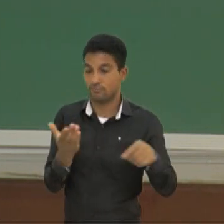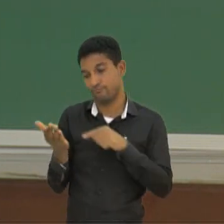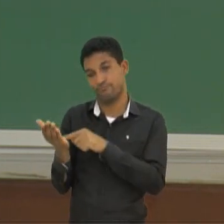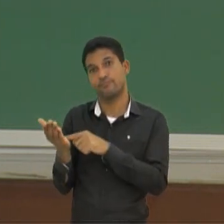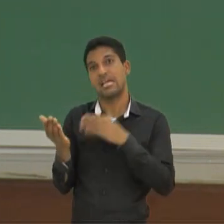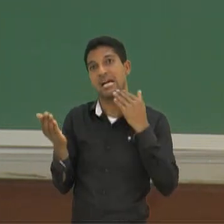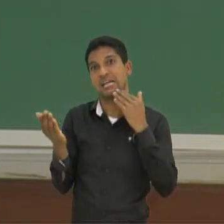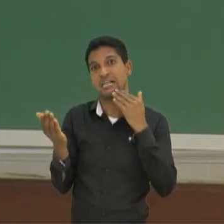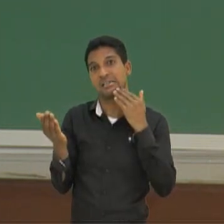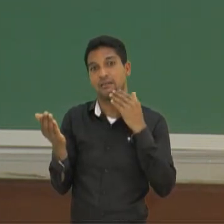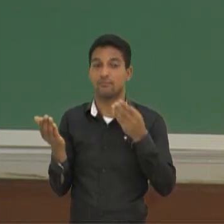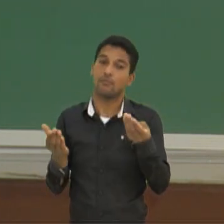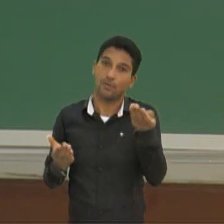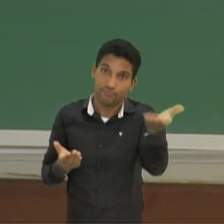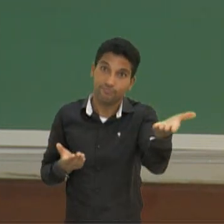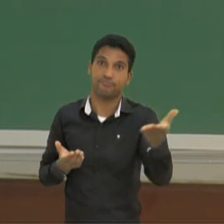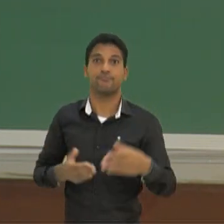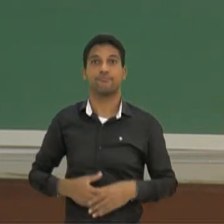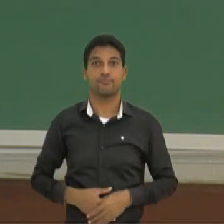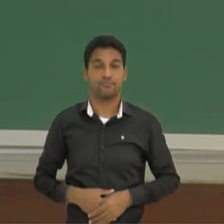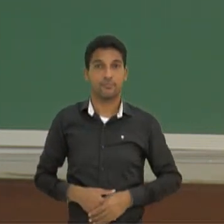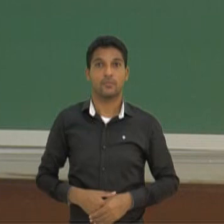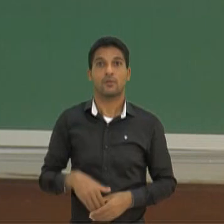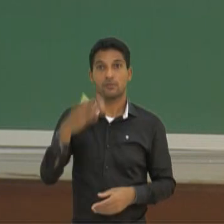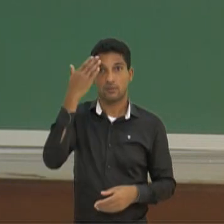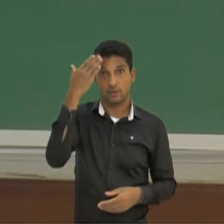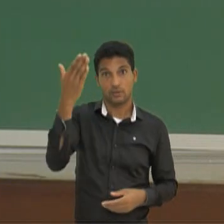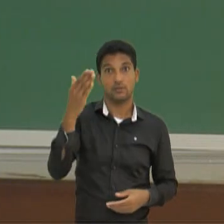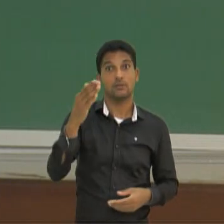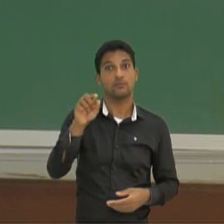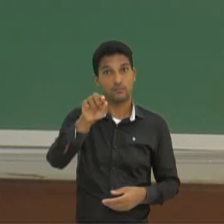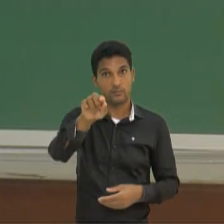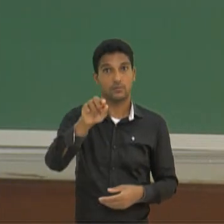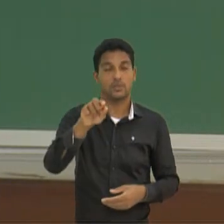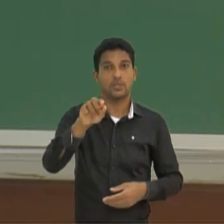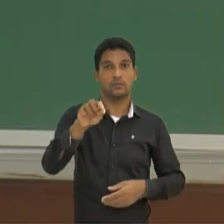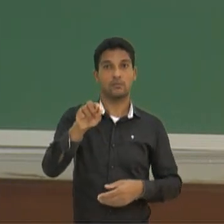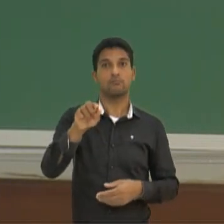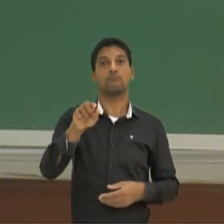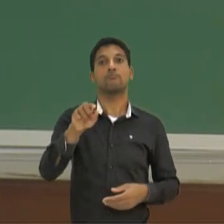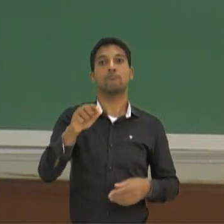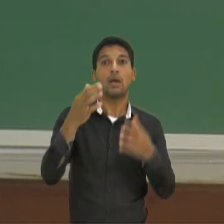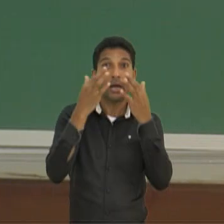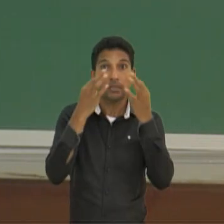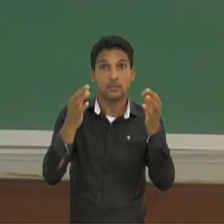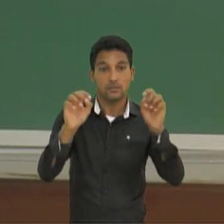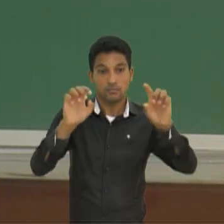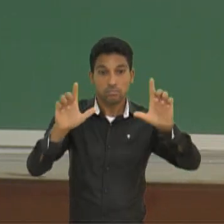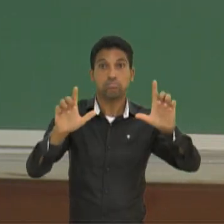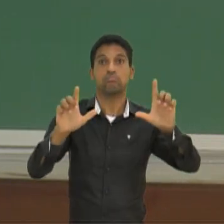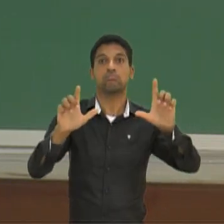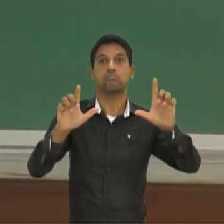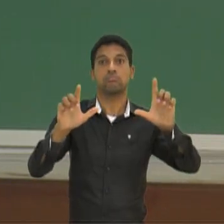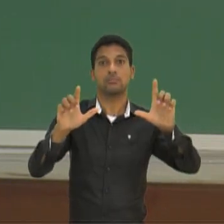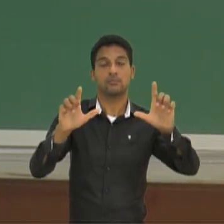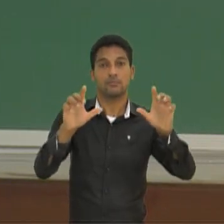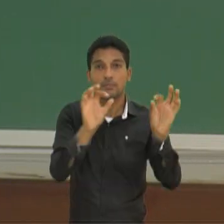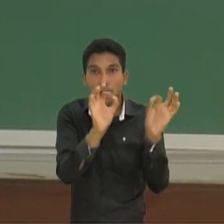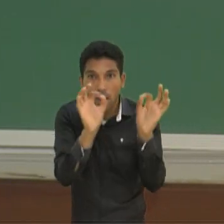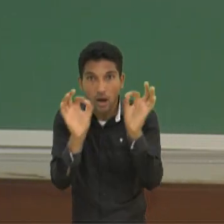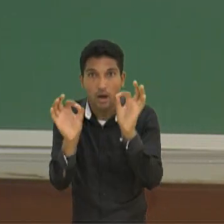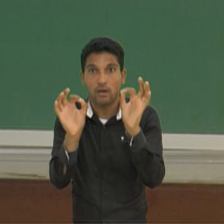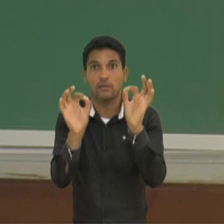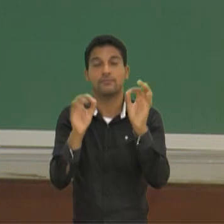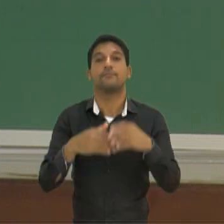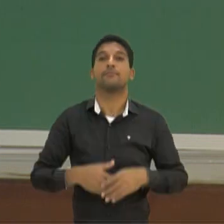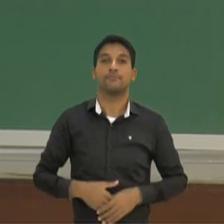Então, agradeço muito aí, né, por vocês estarem empenhados em enriquecer aí as estruturas cognitivas de vocês, né? Na